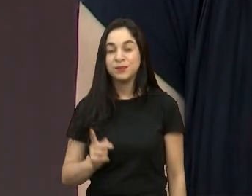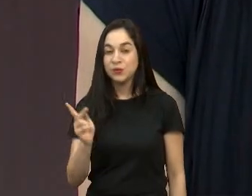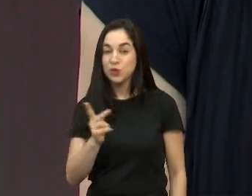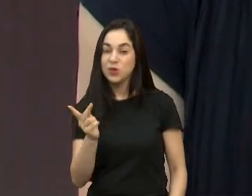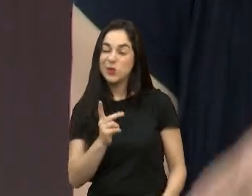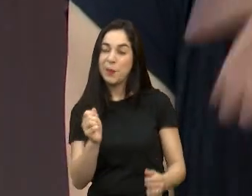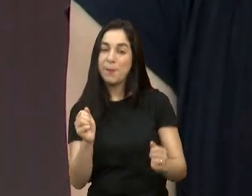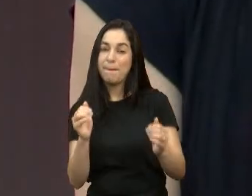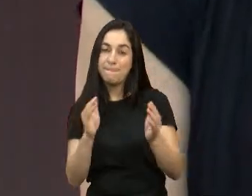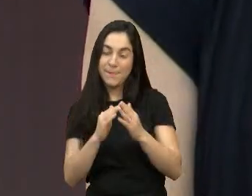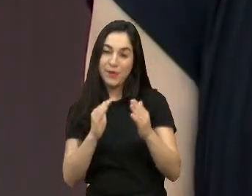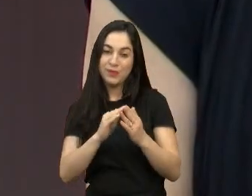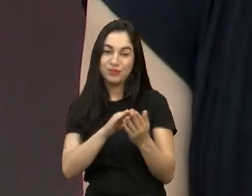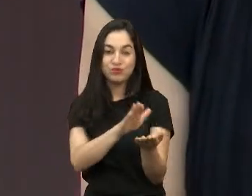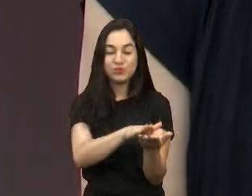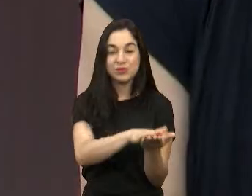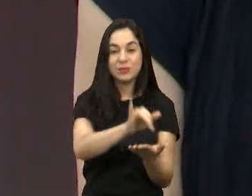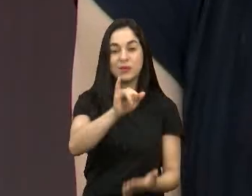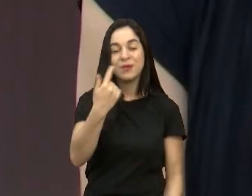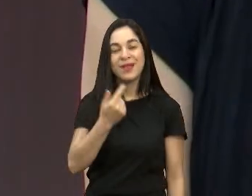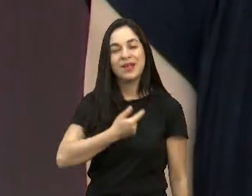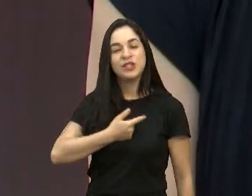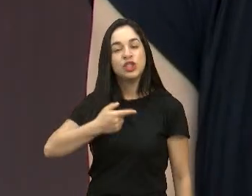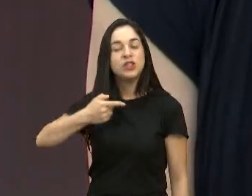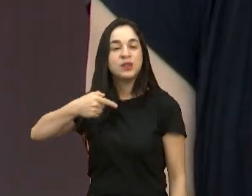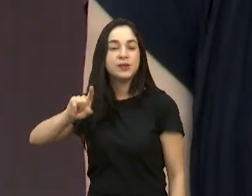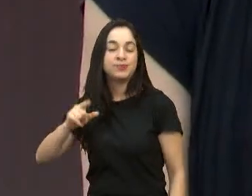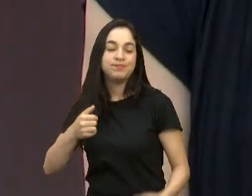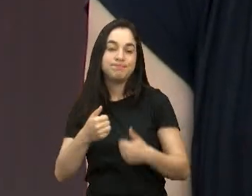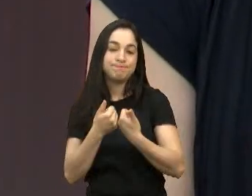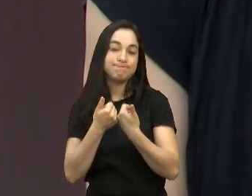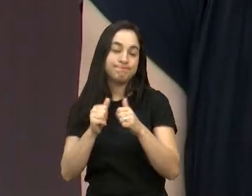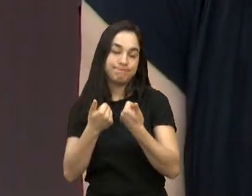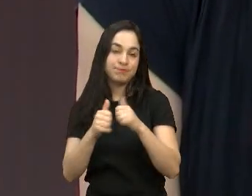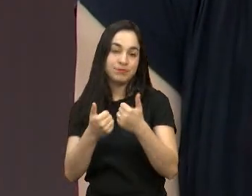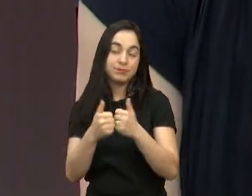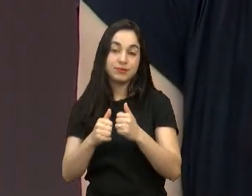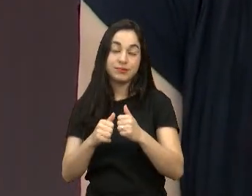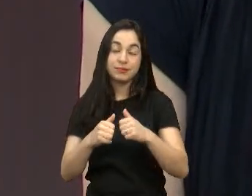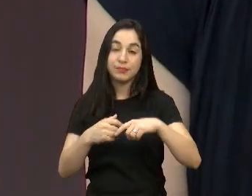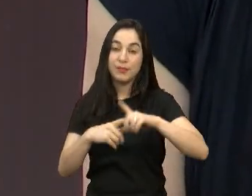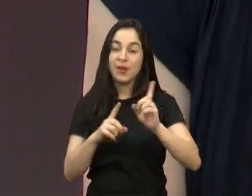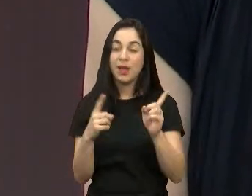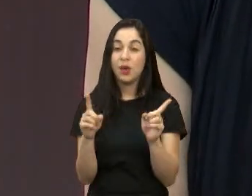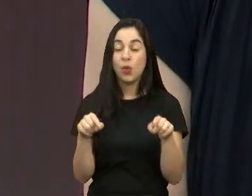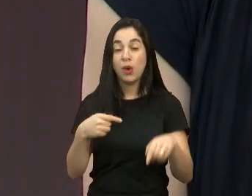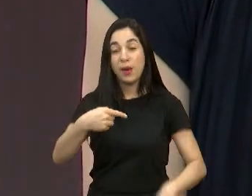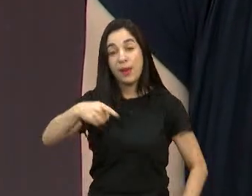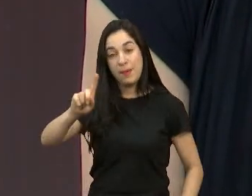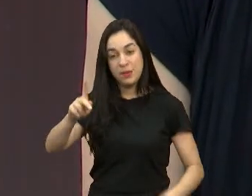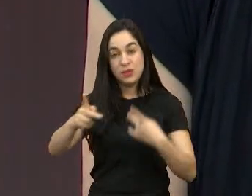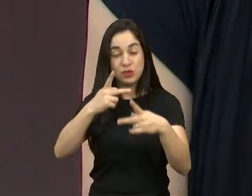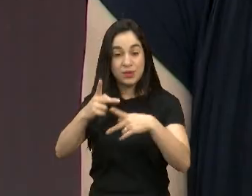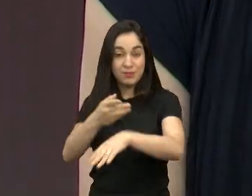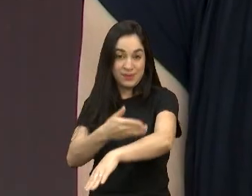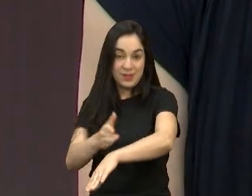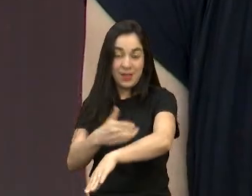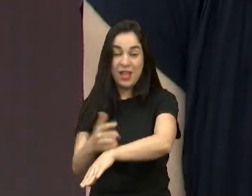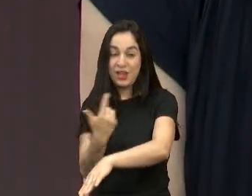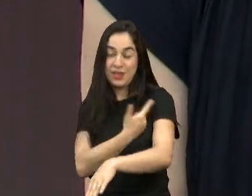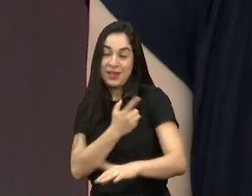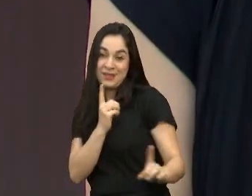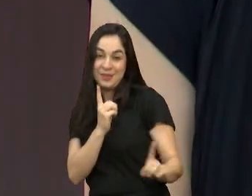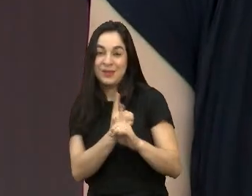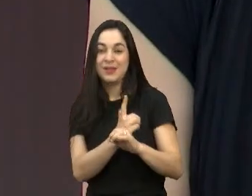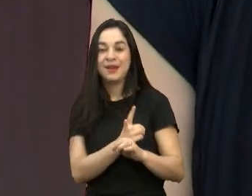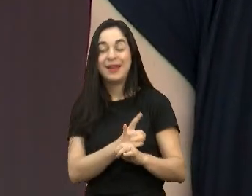Jacareí, e a gente ia, muitas vezes, ia sempre de ônibus, mas muitas vezes se encontrava na ida para São José dos Campos para ensaiar. E